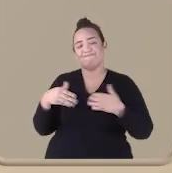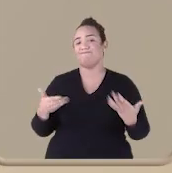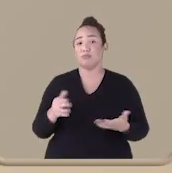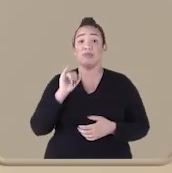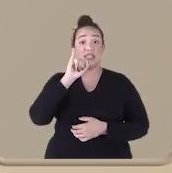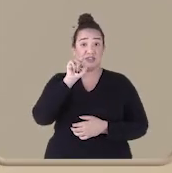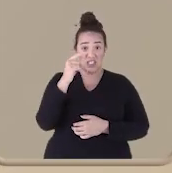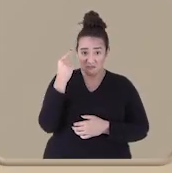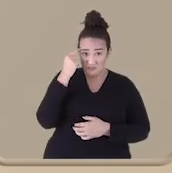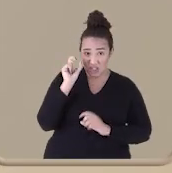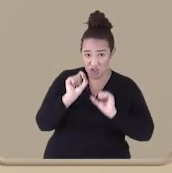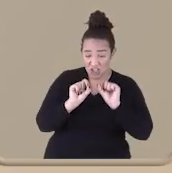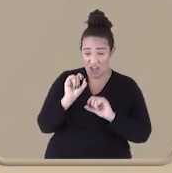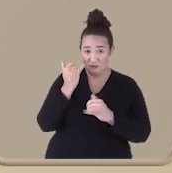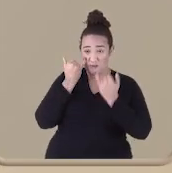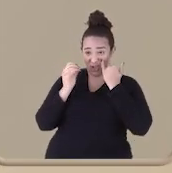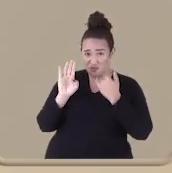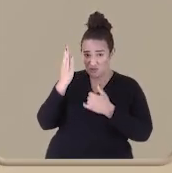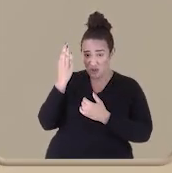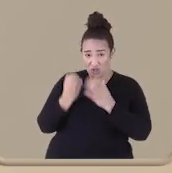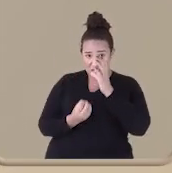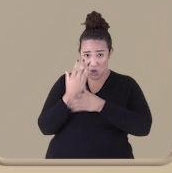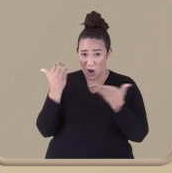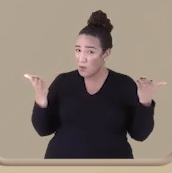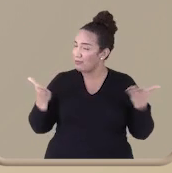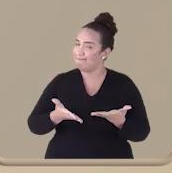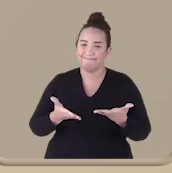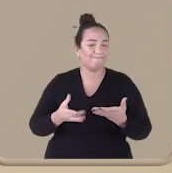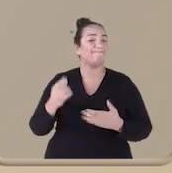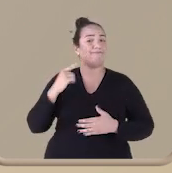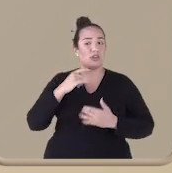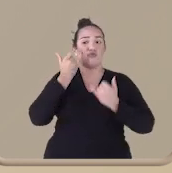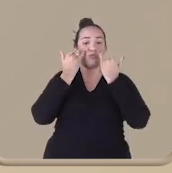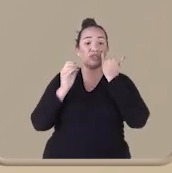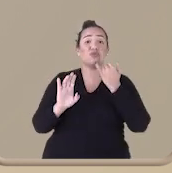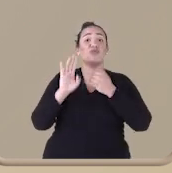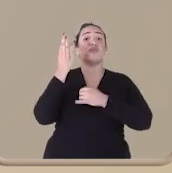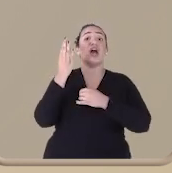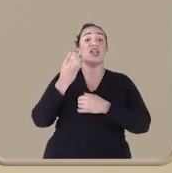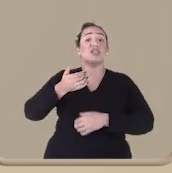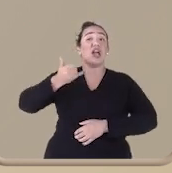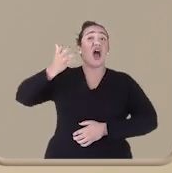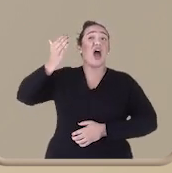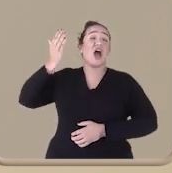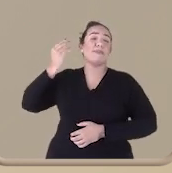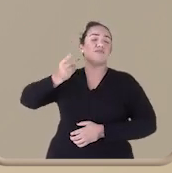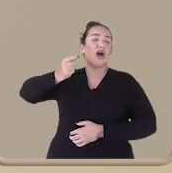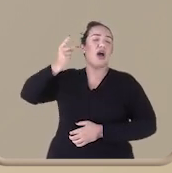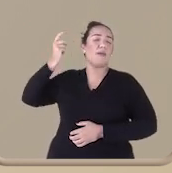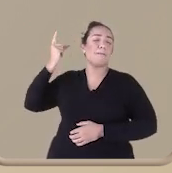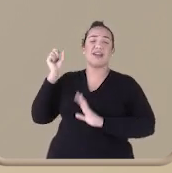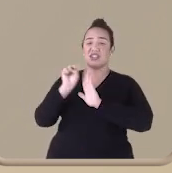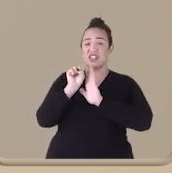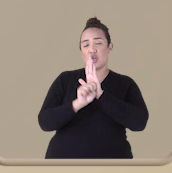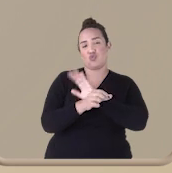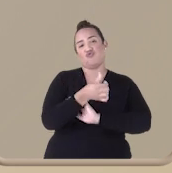Se engana muito quem pensa que as fake news surgiram agora. Já existem relatos de notícias falsas desde a Idade Antiga,